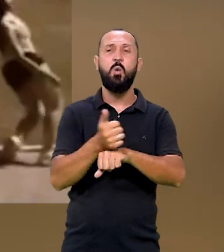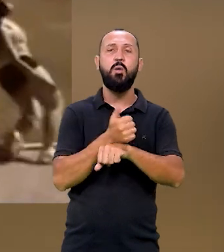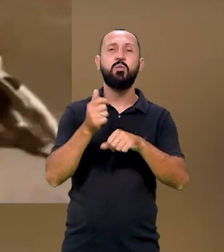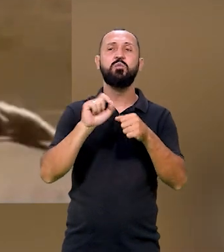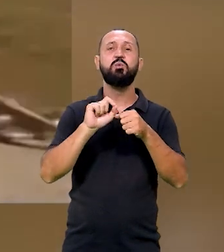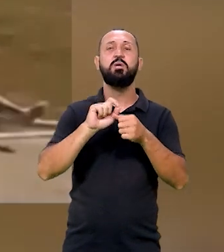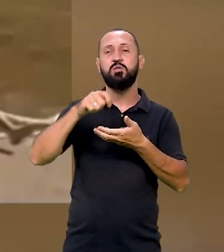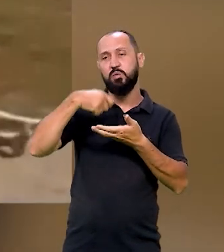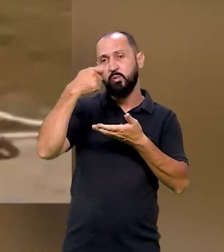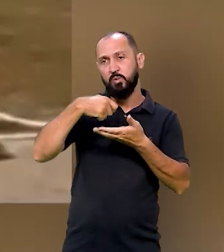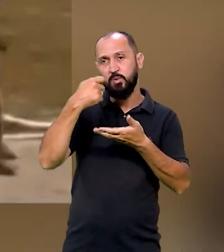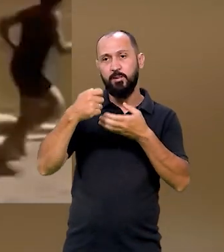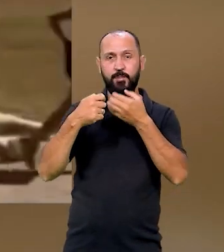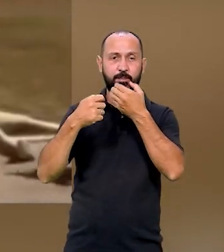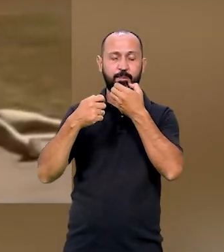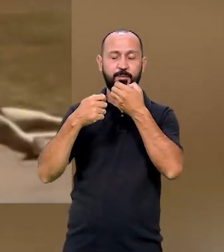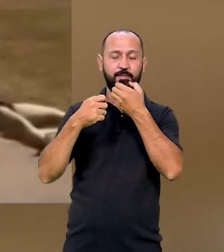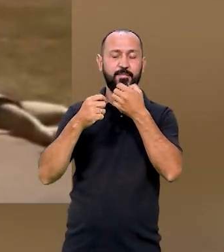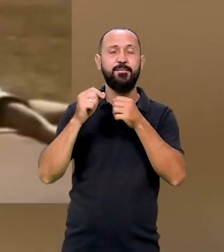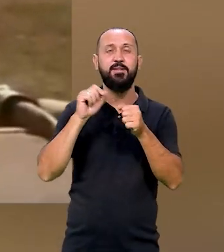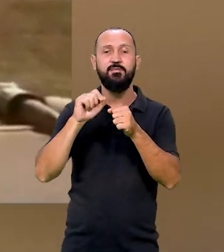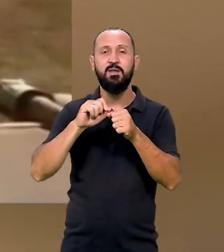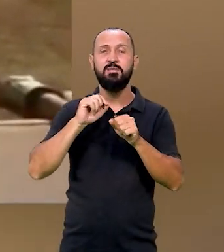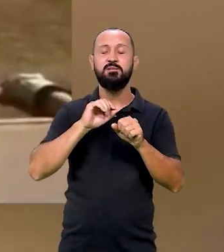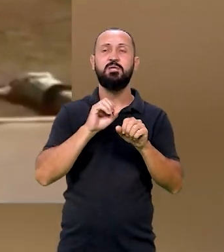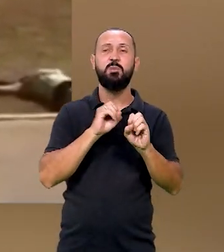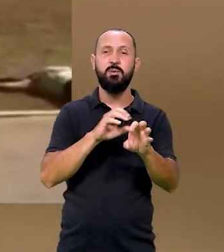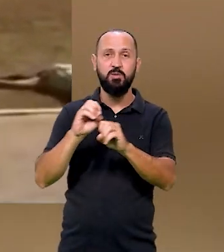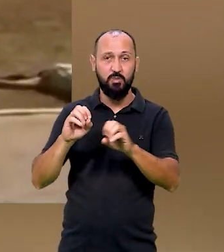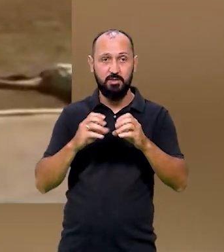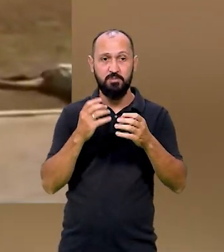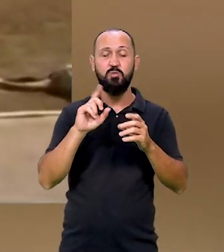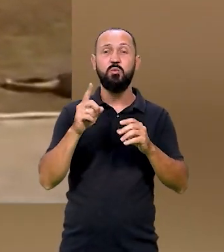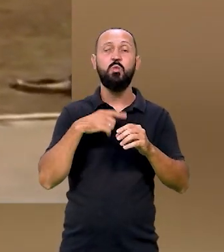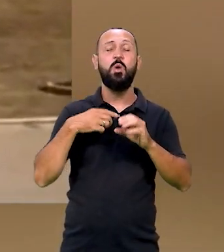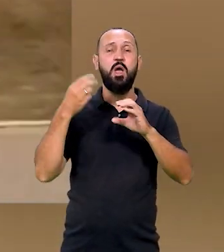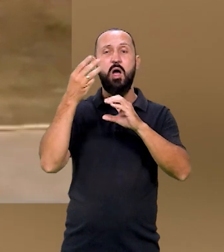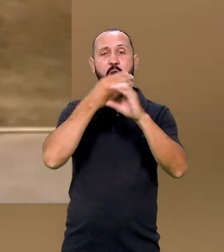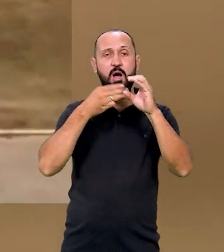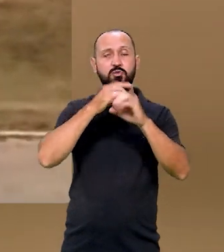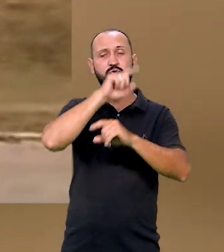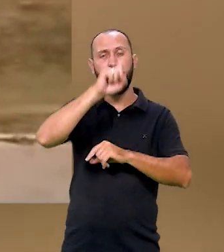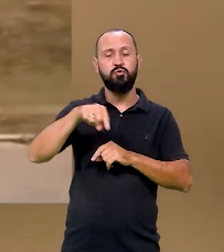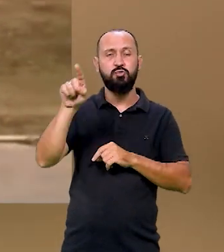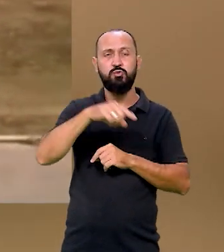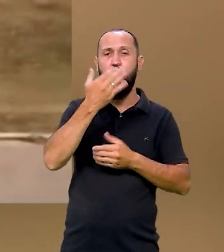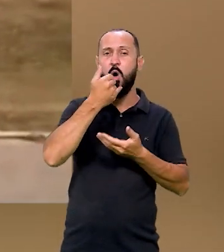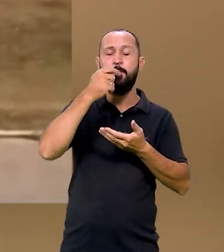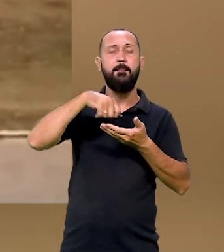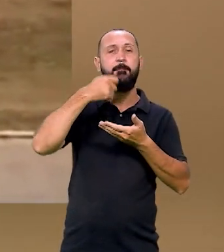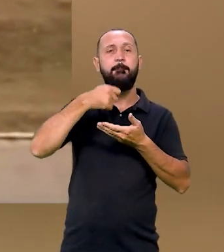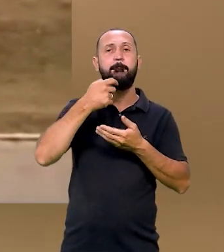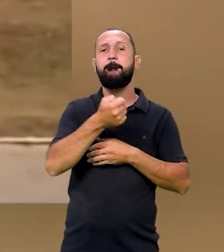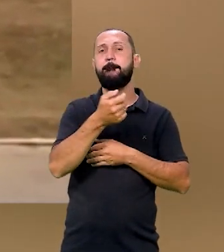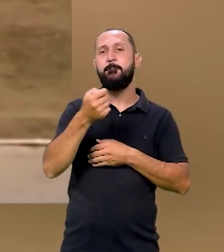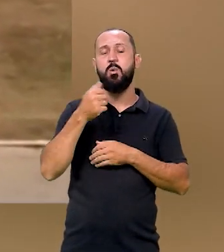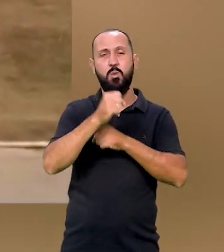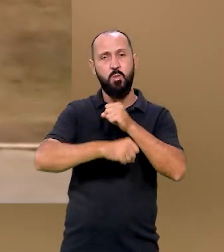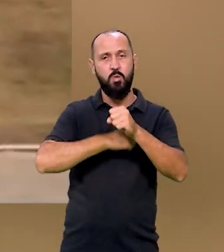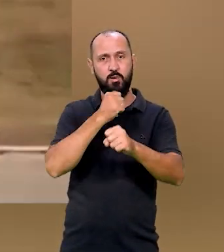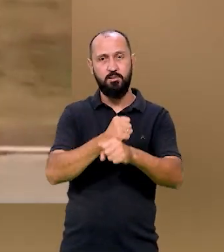rendimento maior. Então, a dica é: busque, se você tem uma prova, né, se tem algum foco, se você quer iniciar uma atividade